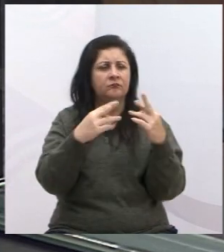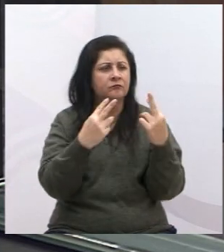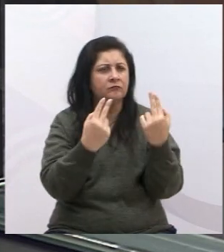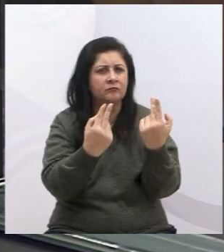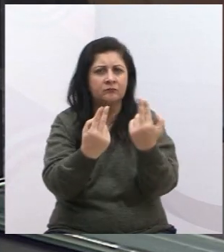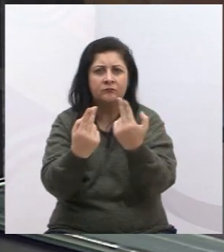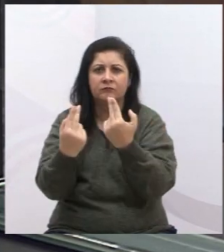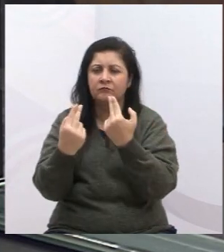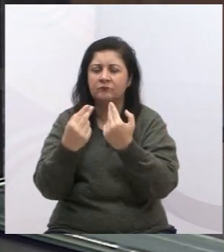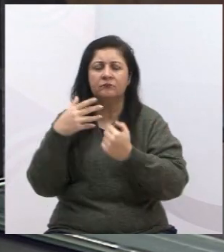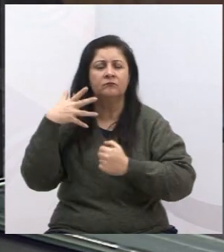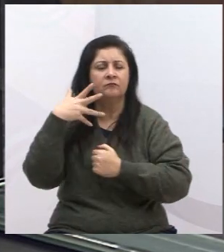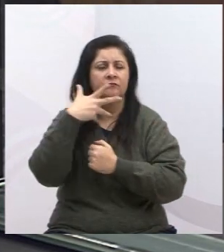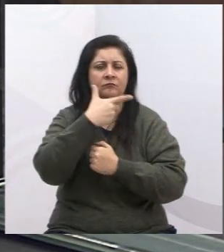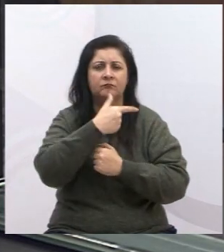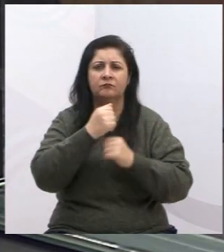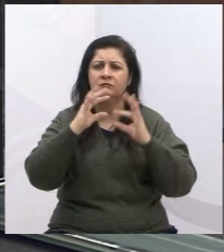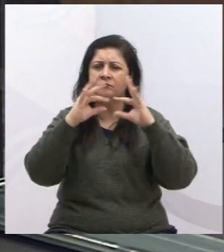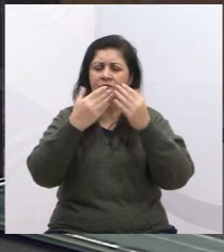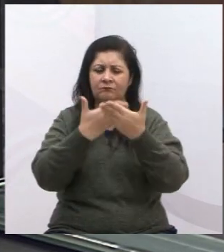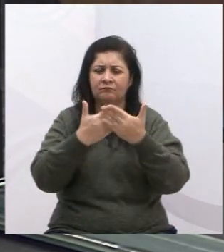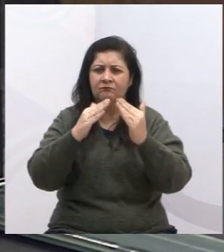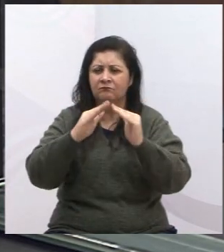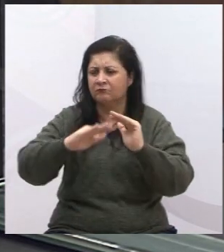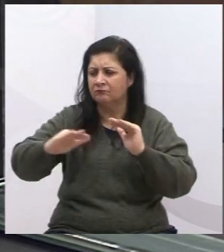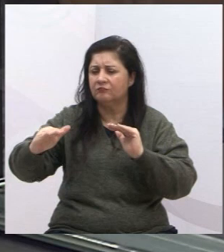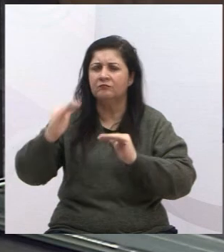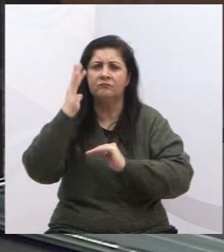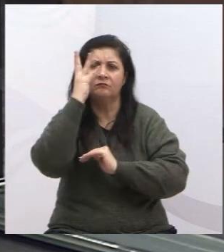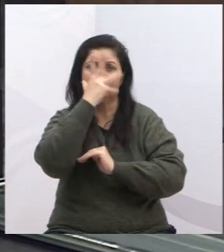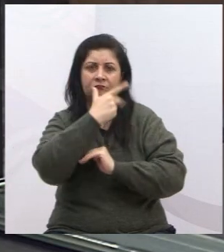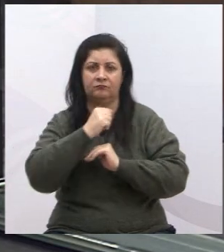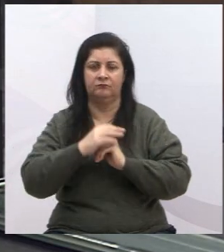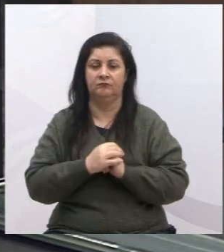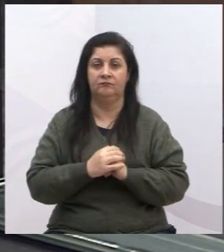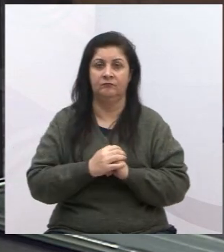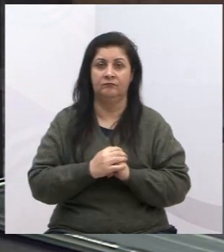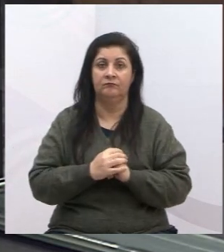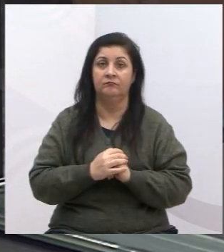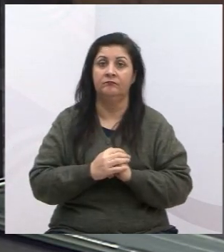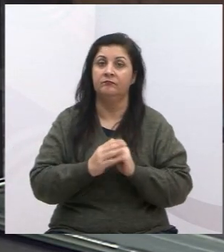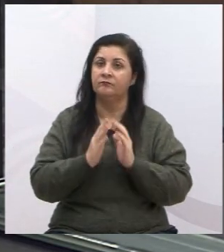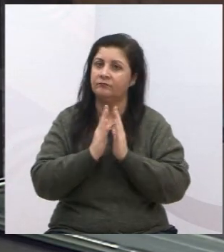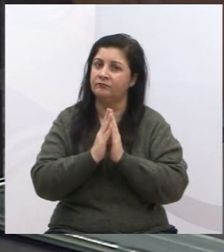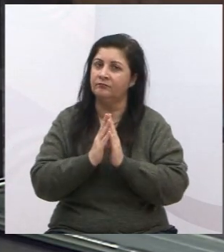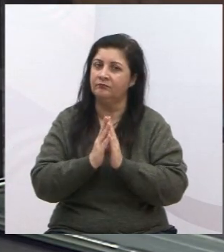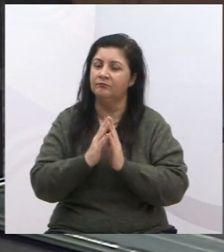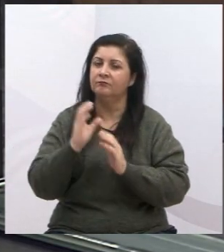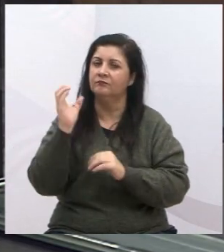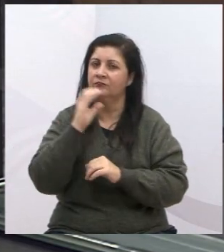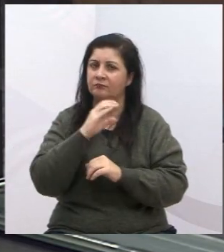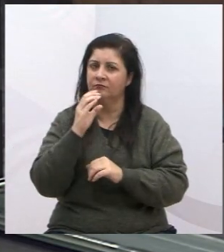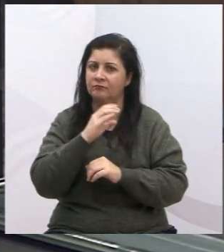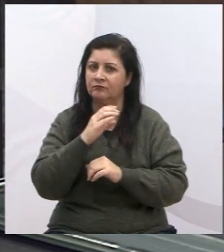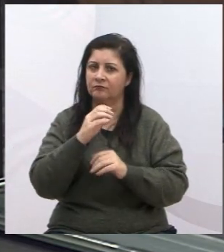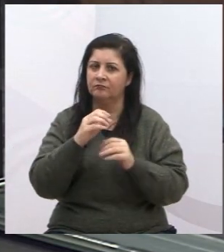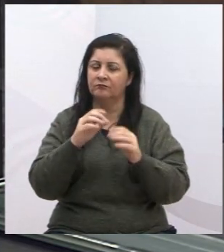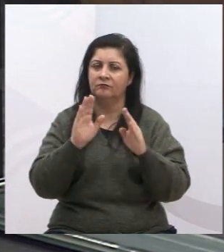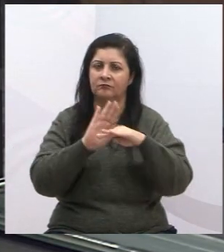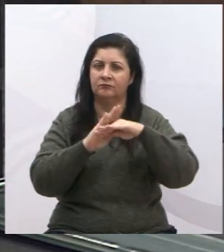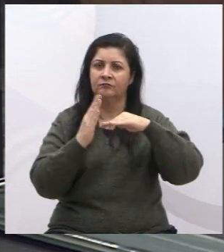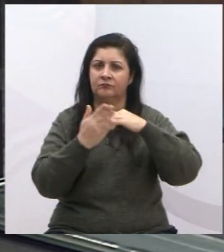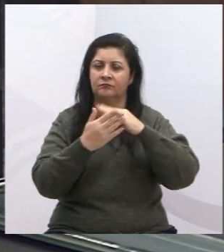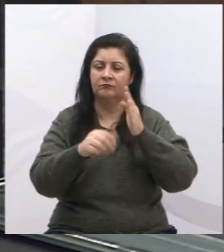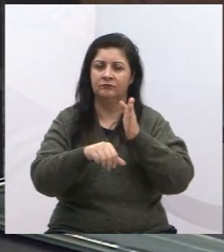creches, são obras maravilhosas e que, se Deus quiser, em breve, 1º de maio, será contemplado com isso, porque é